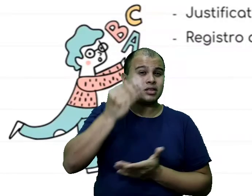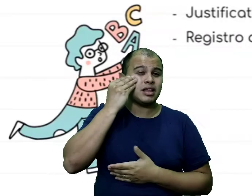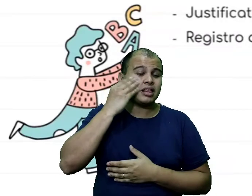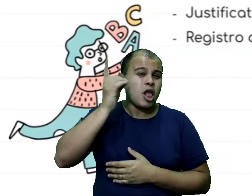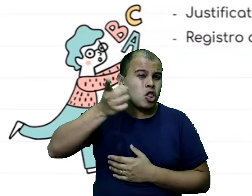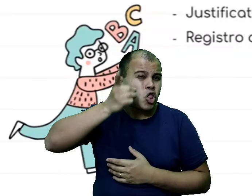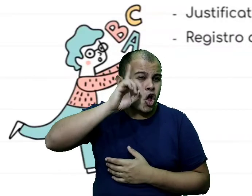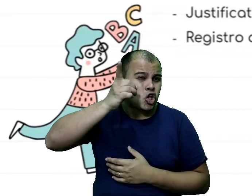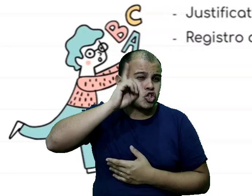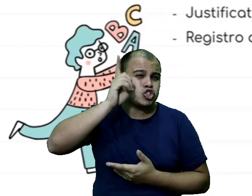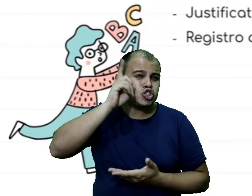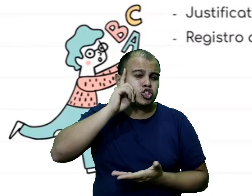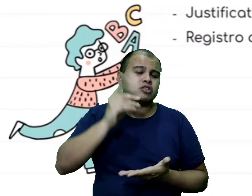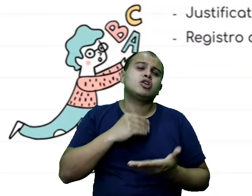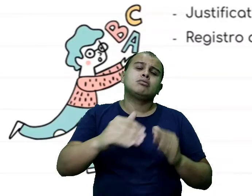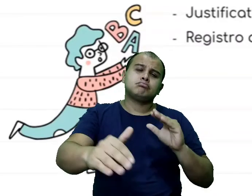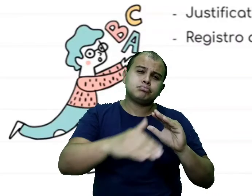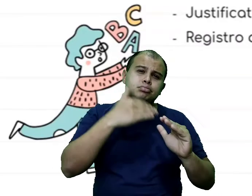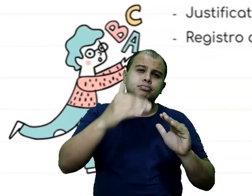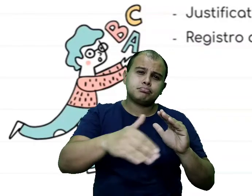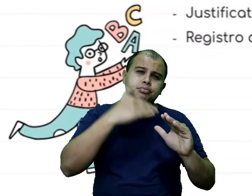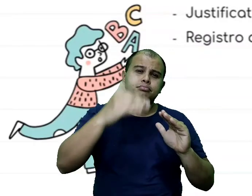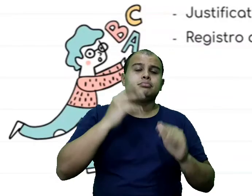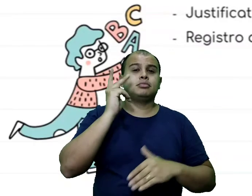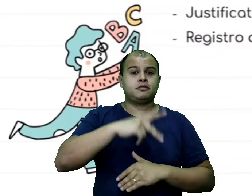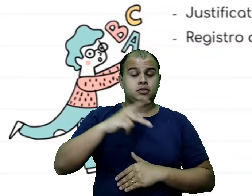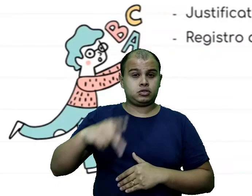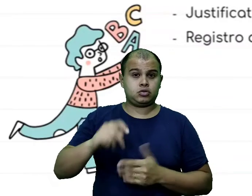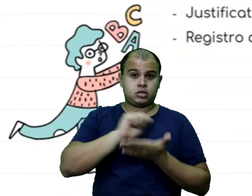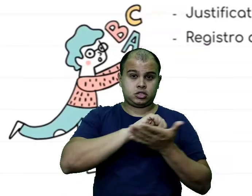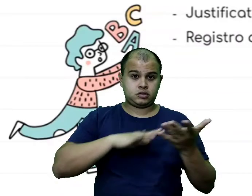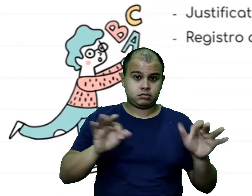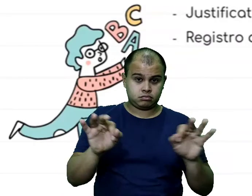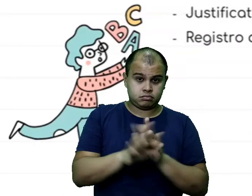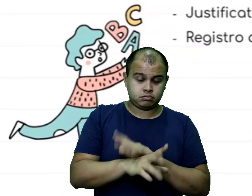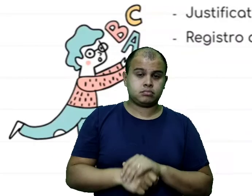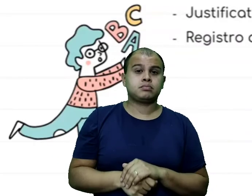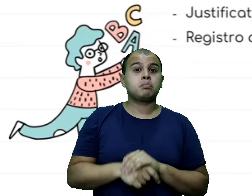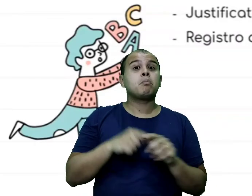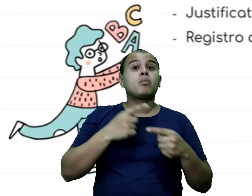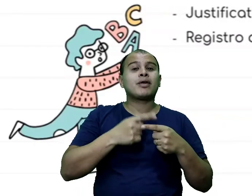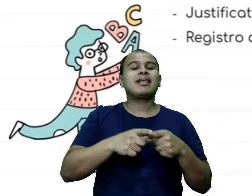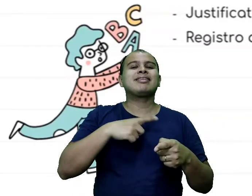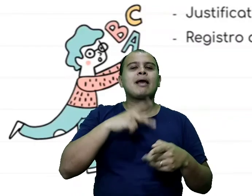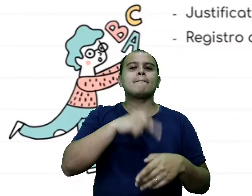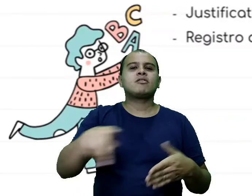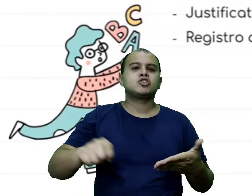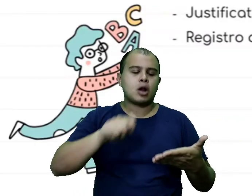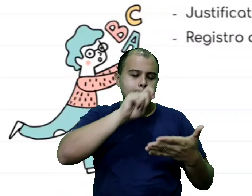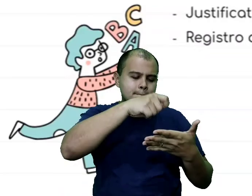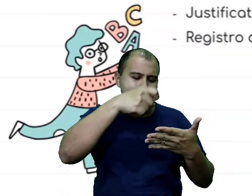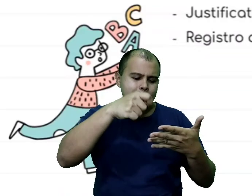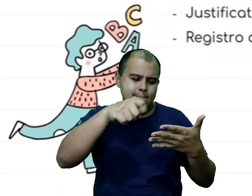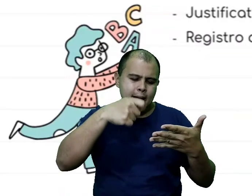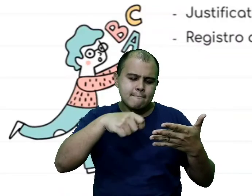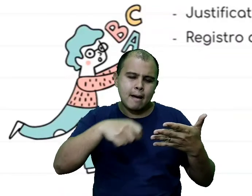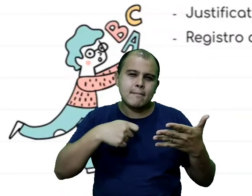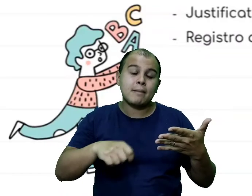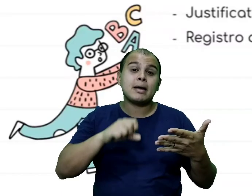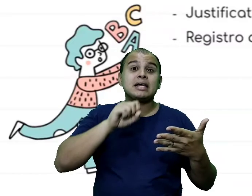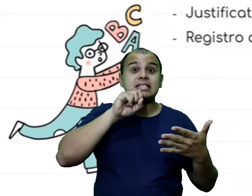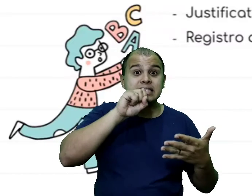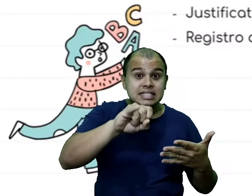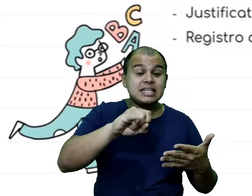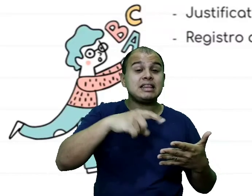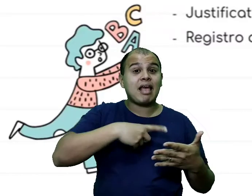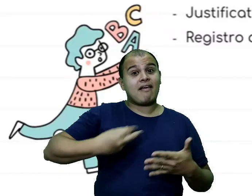possível diariamente, é o ideal, porque ela está com o diário de classe, ela está registrando presença e ausência oficialmente. A